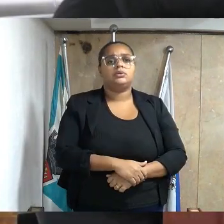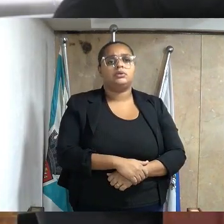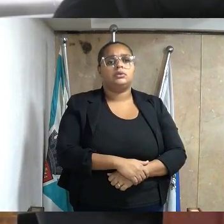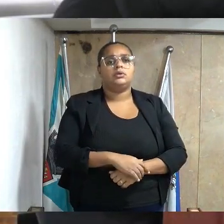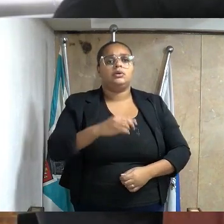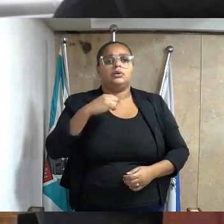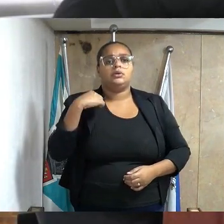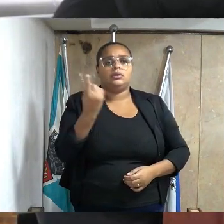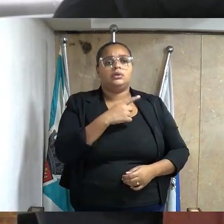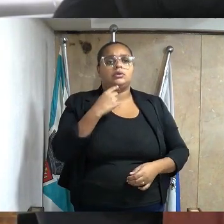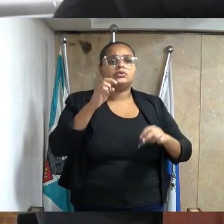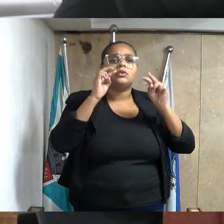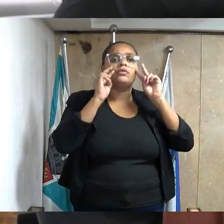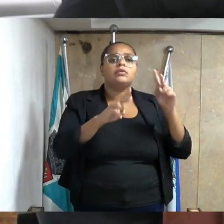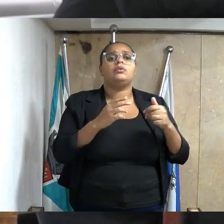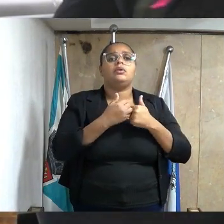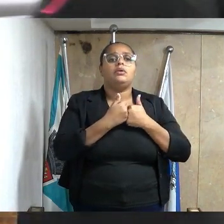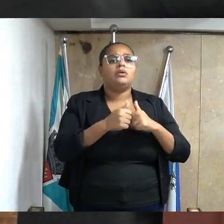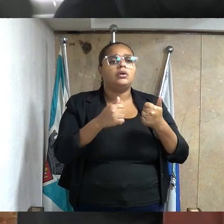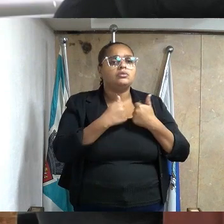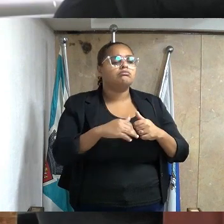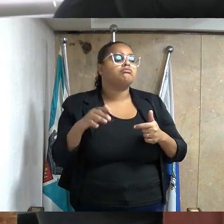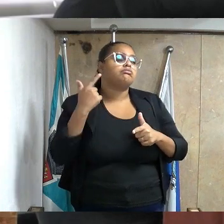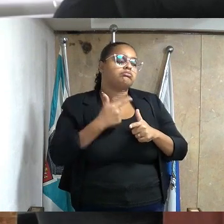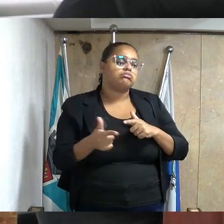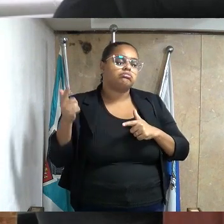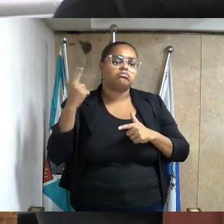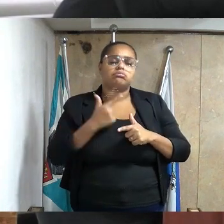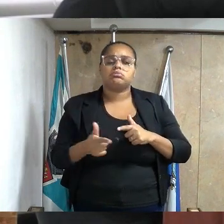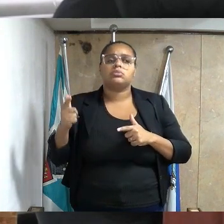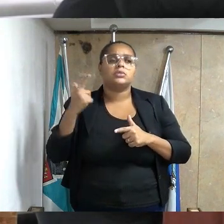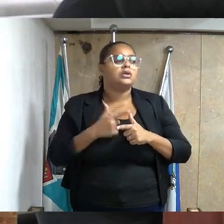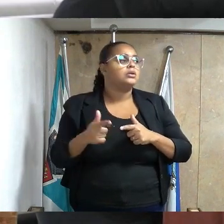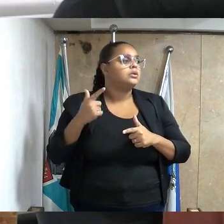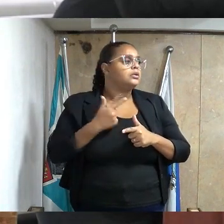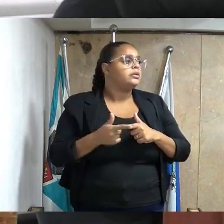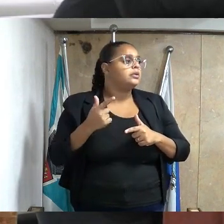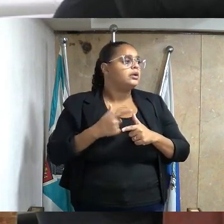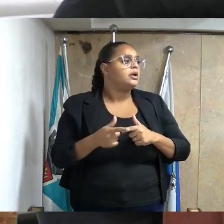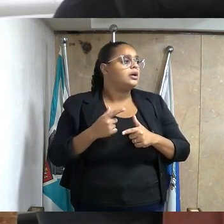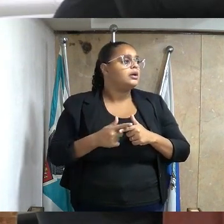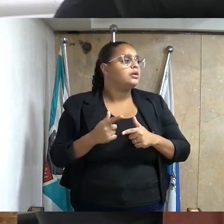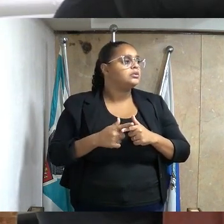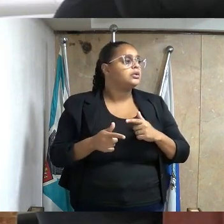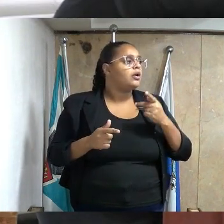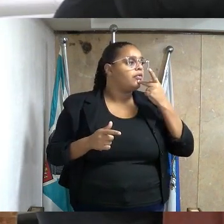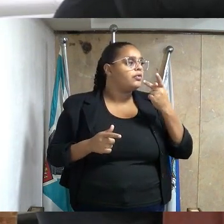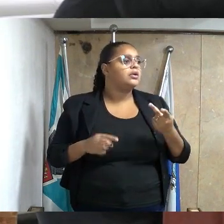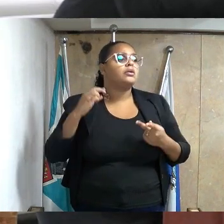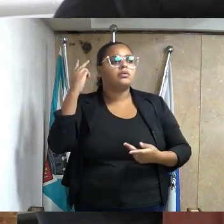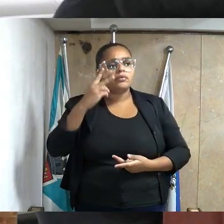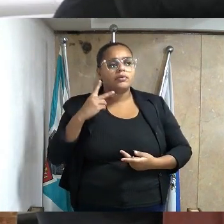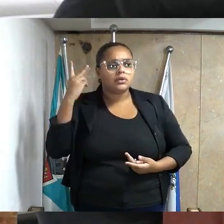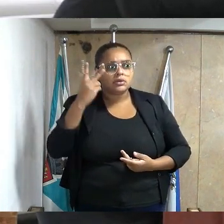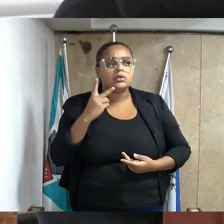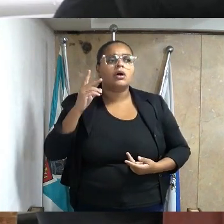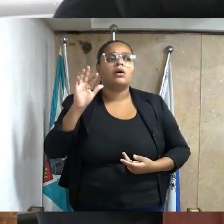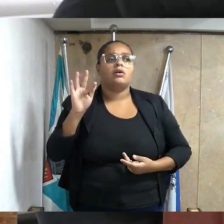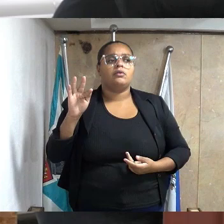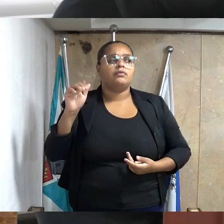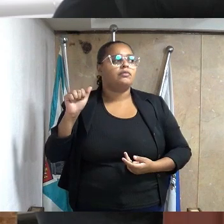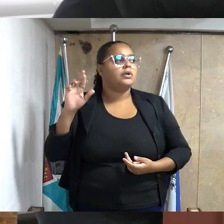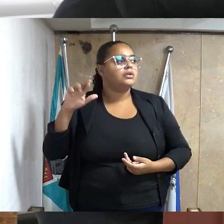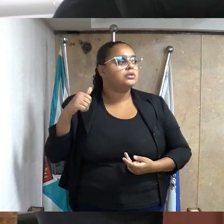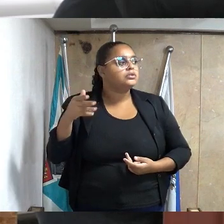nós vemos os ônibus com problema, a cadeira que não funciona. Eu falava com a vereadora Fernandinha,